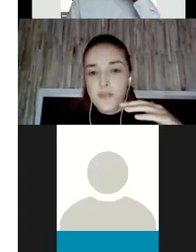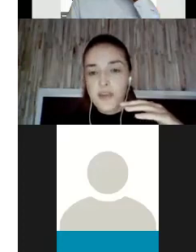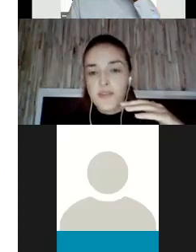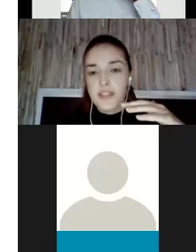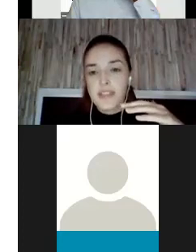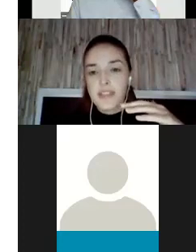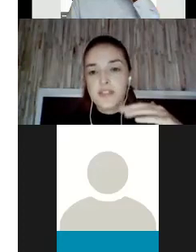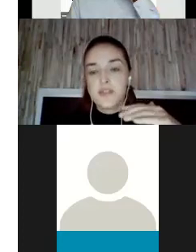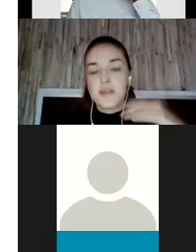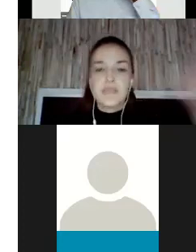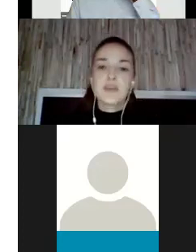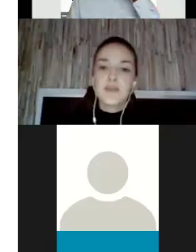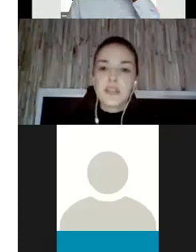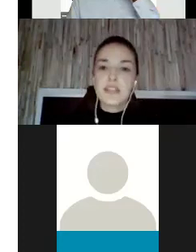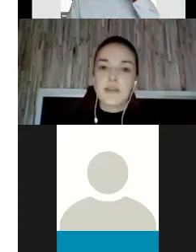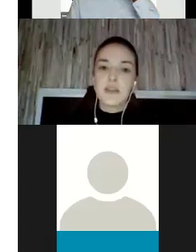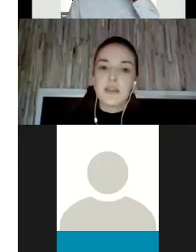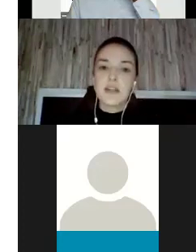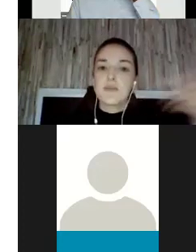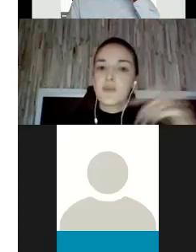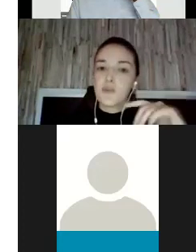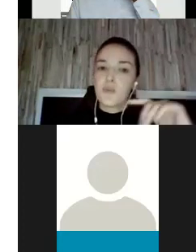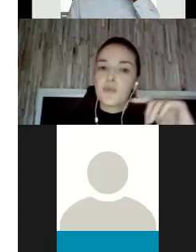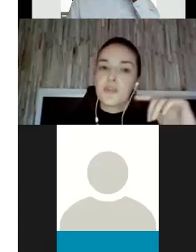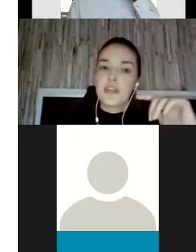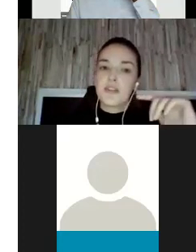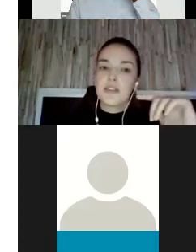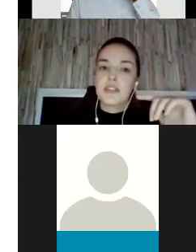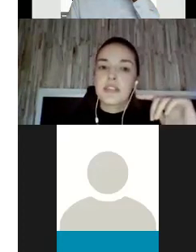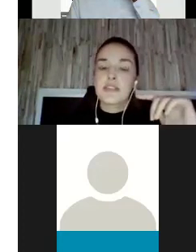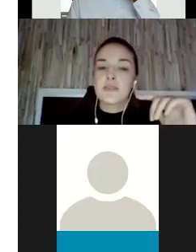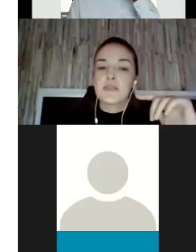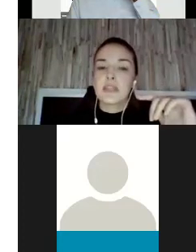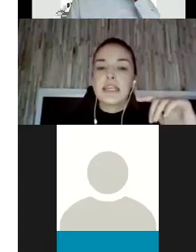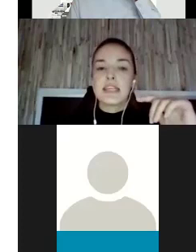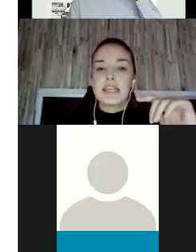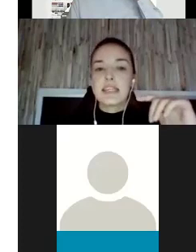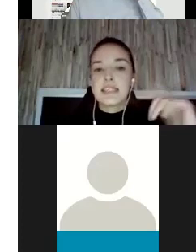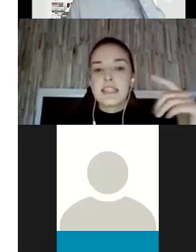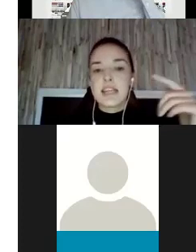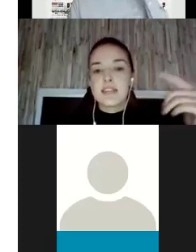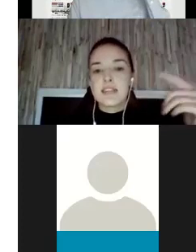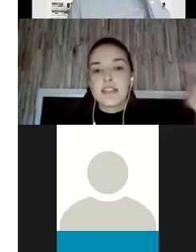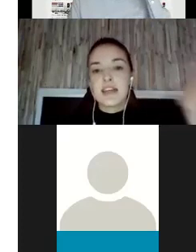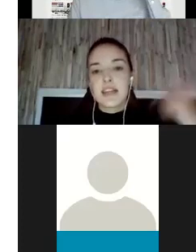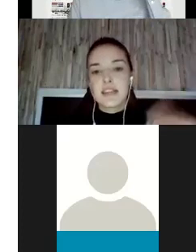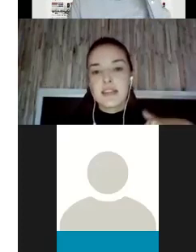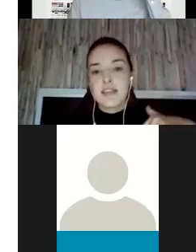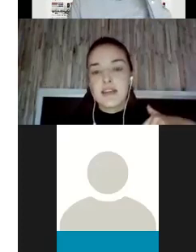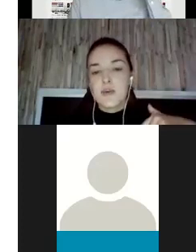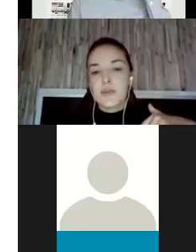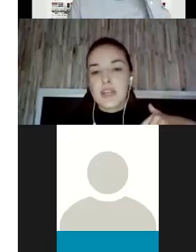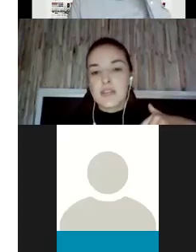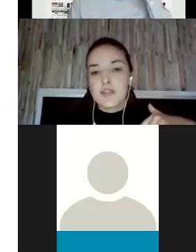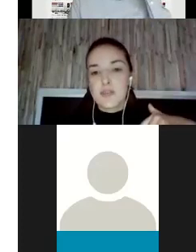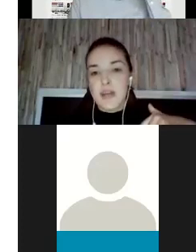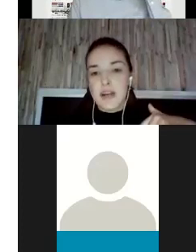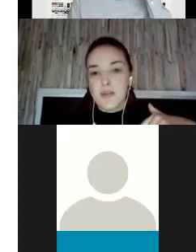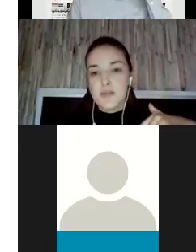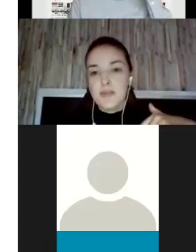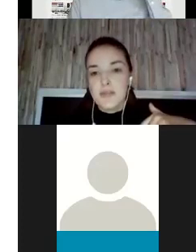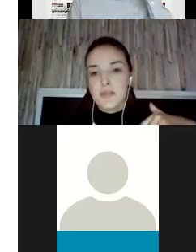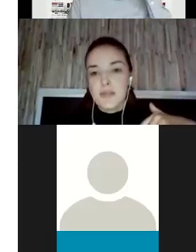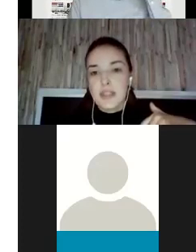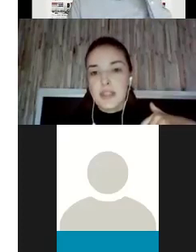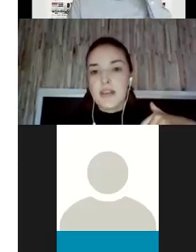a superfície de máxima inundação, no topo do trato transgressivo. E aqui, nesse caso, ele está entre um trato de mar